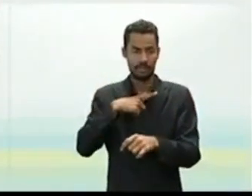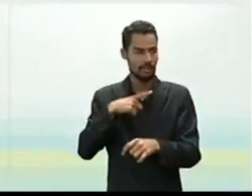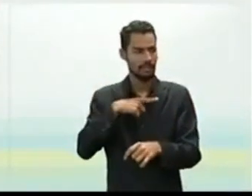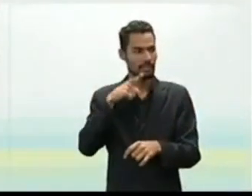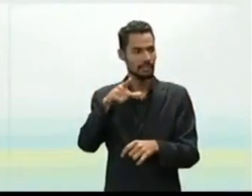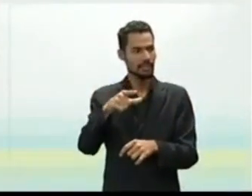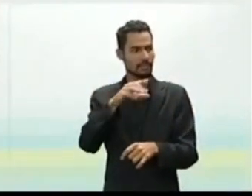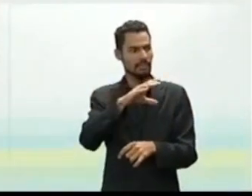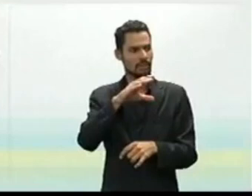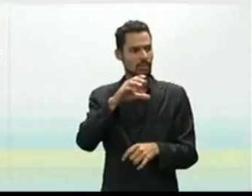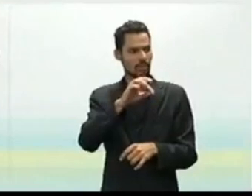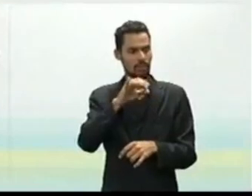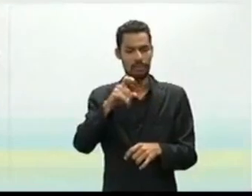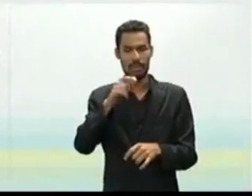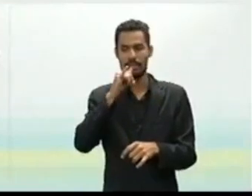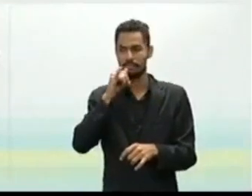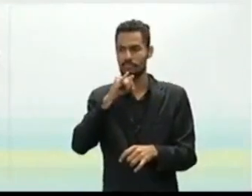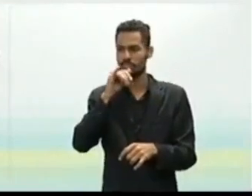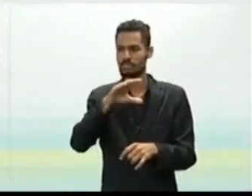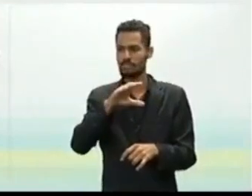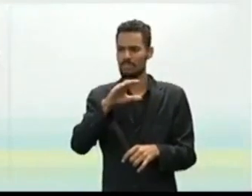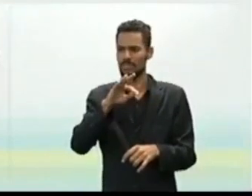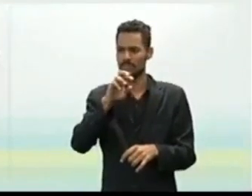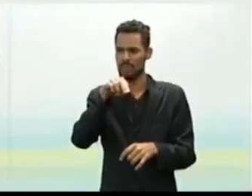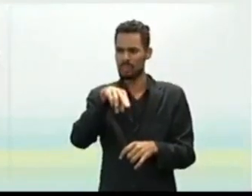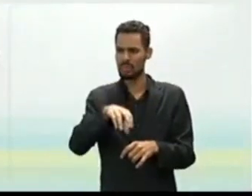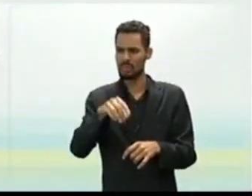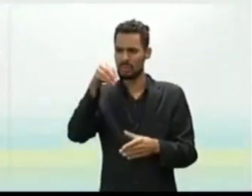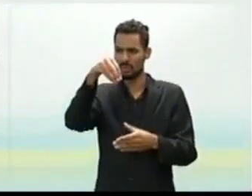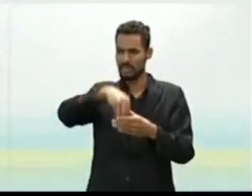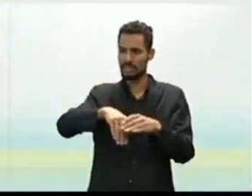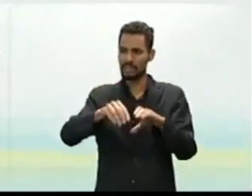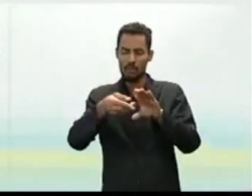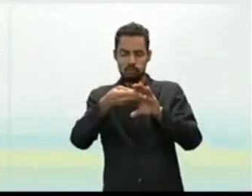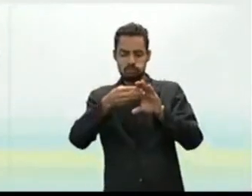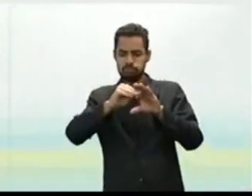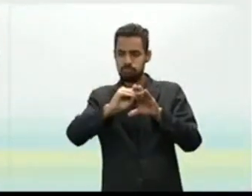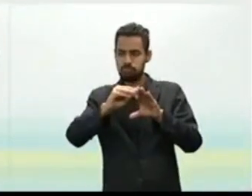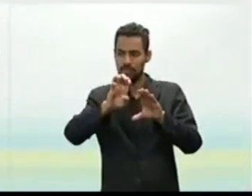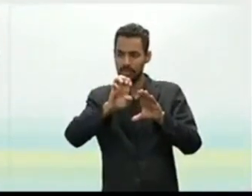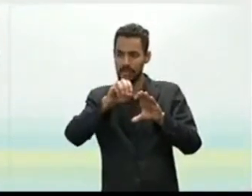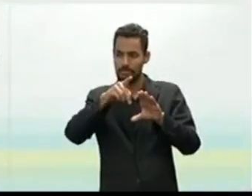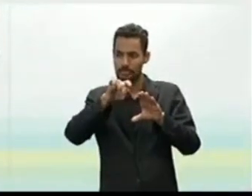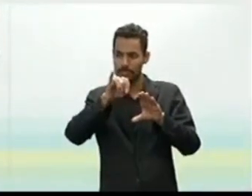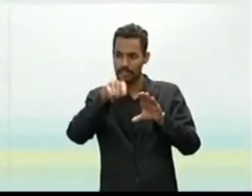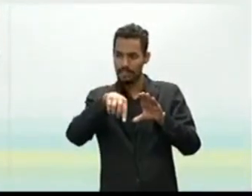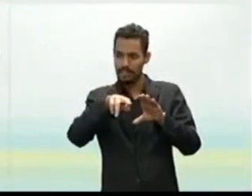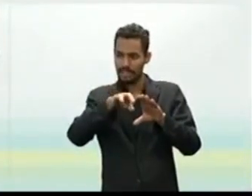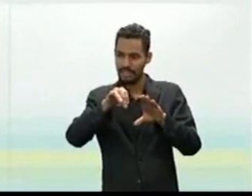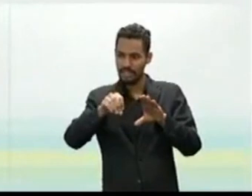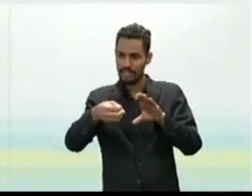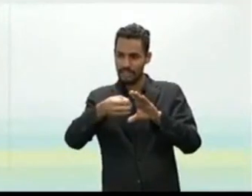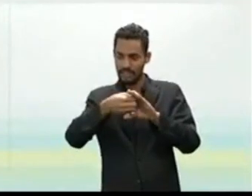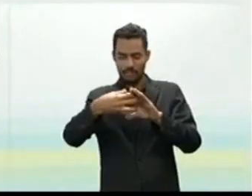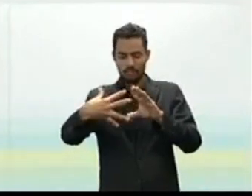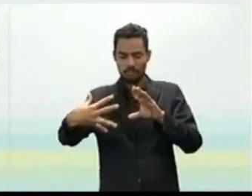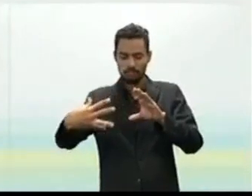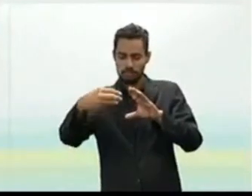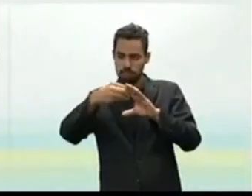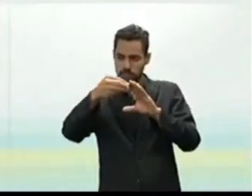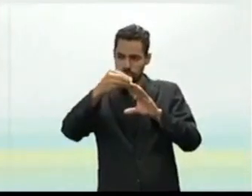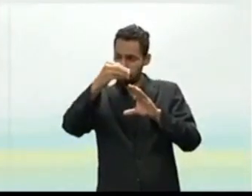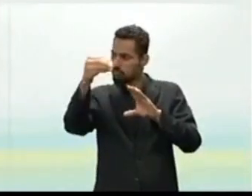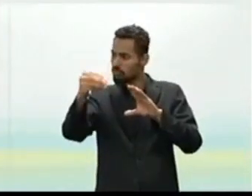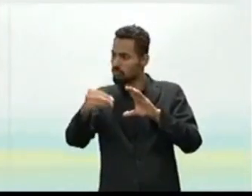exemplo, as células-tronco adultas que estão no epitélio vão se reproduzir, vão cobrir ali cumprir ali